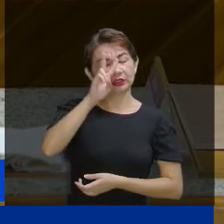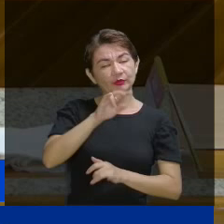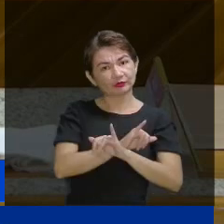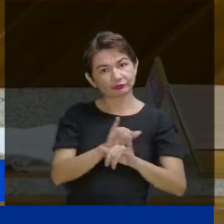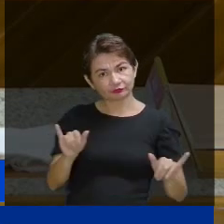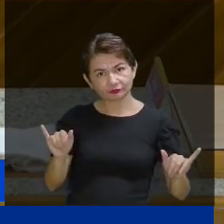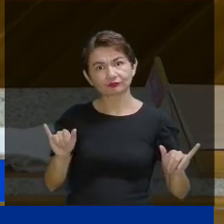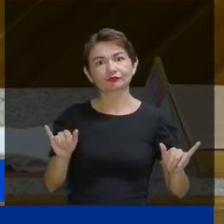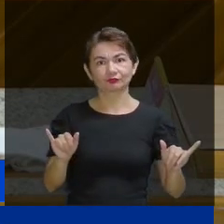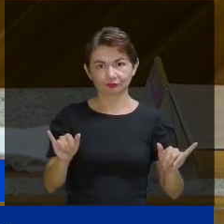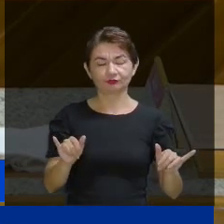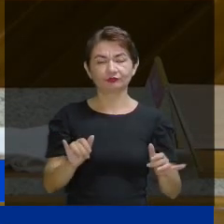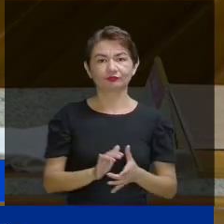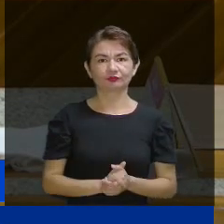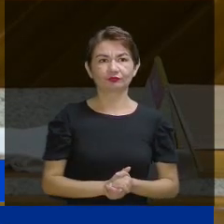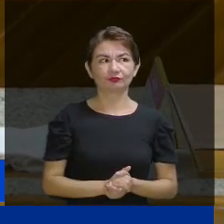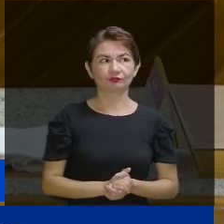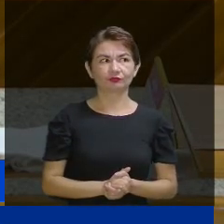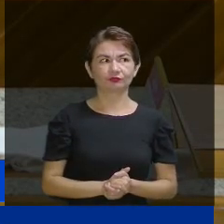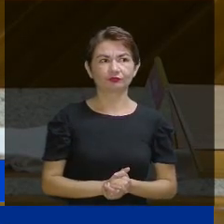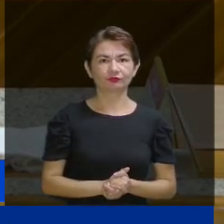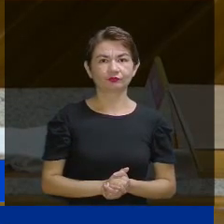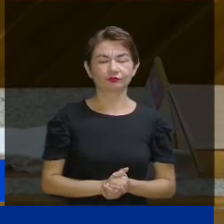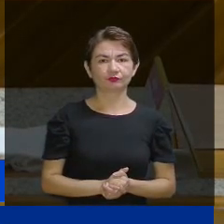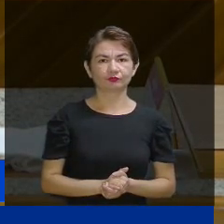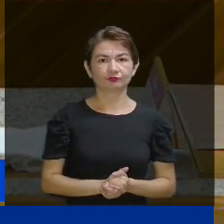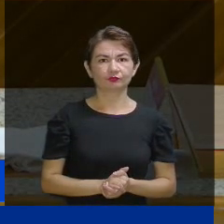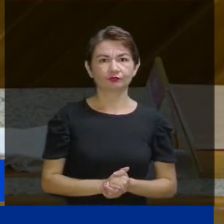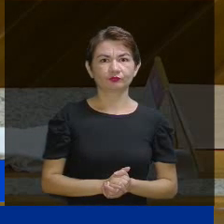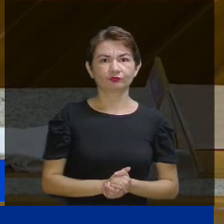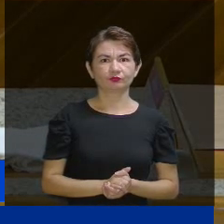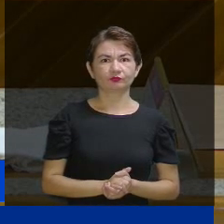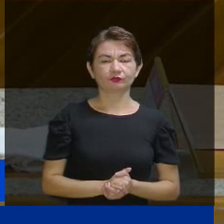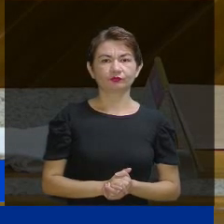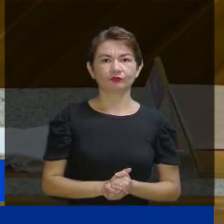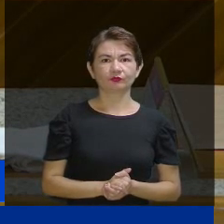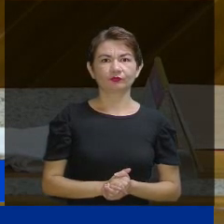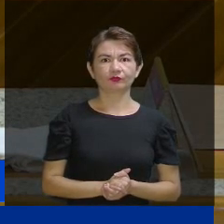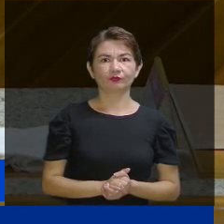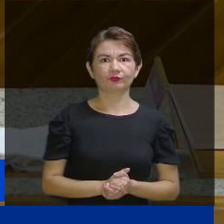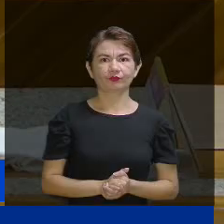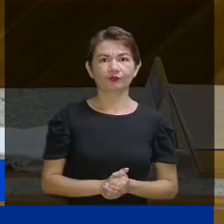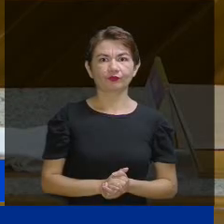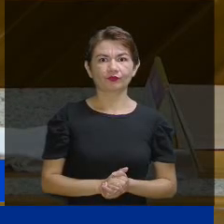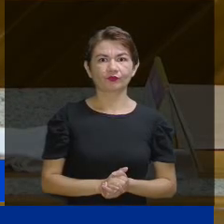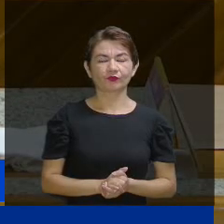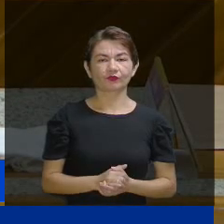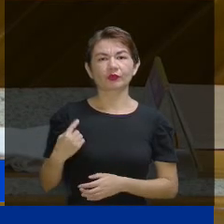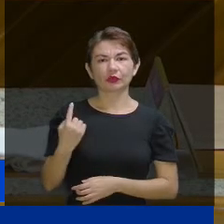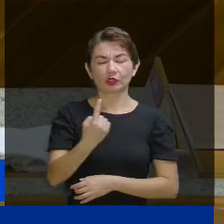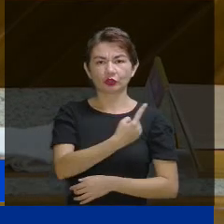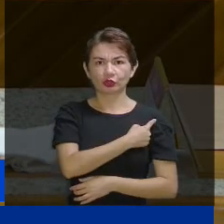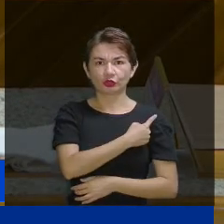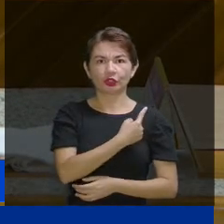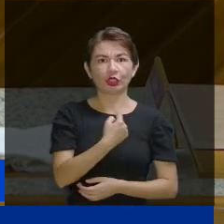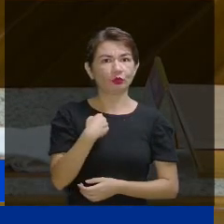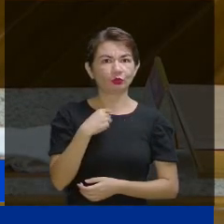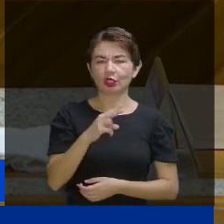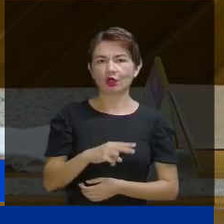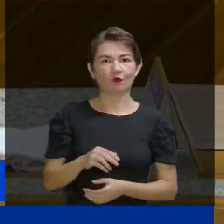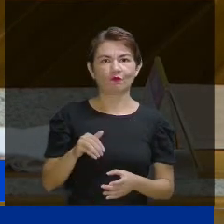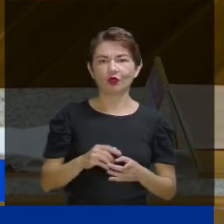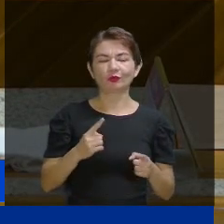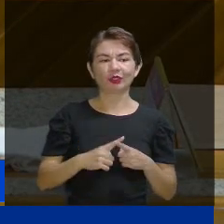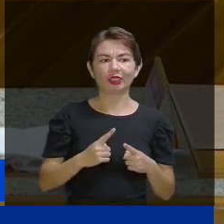a todos e todas que não voto porque nós estamos em par. Não pode ser